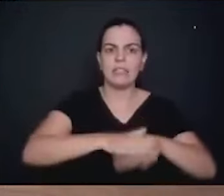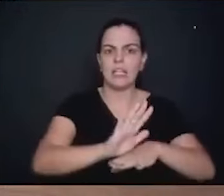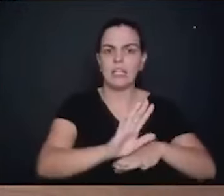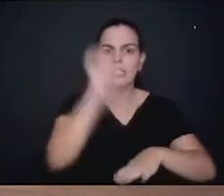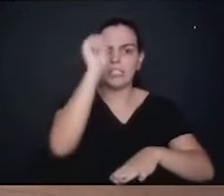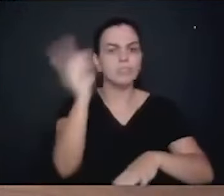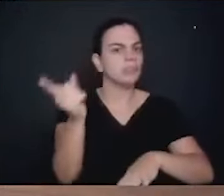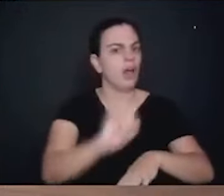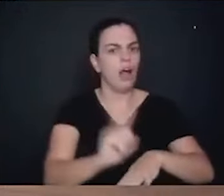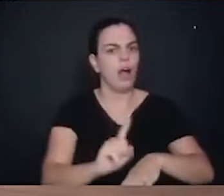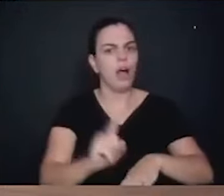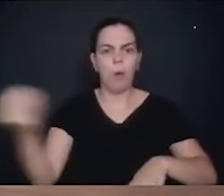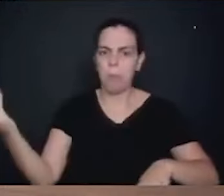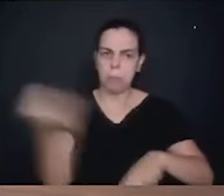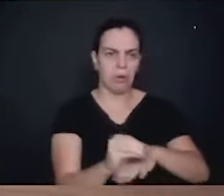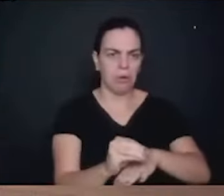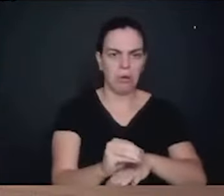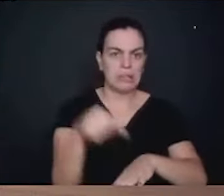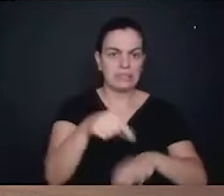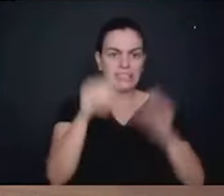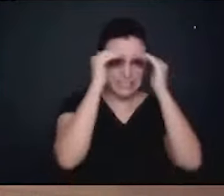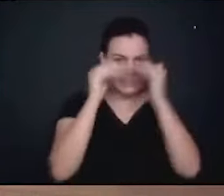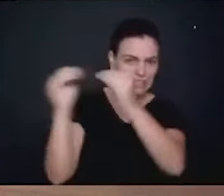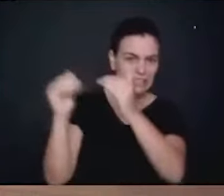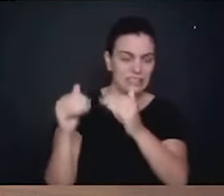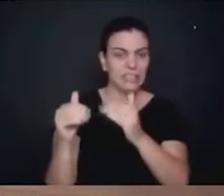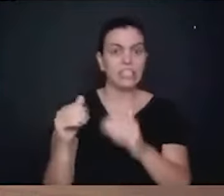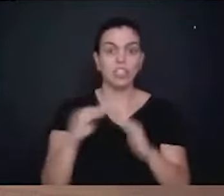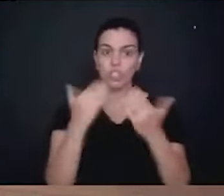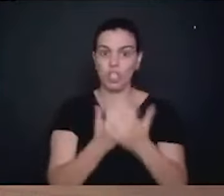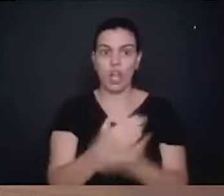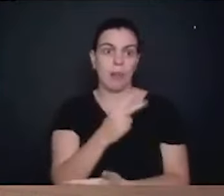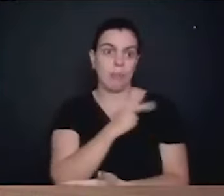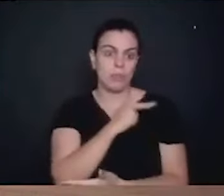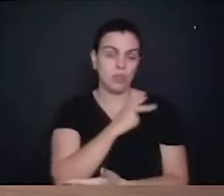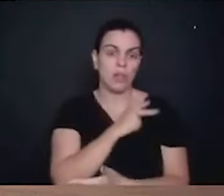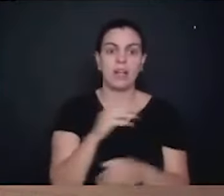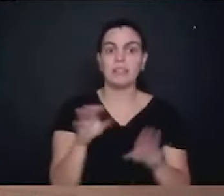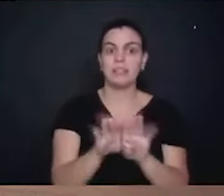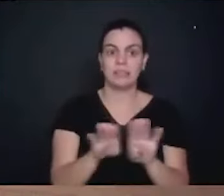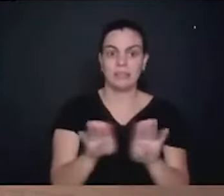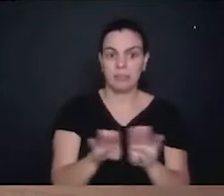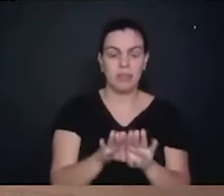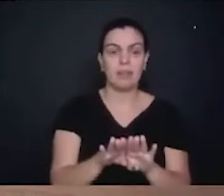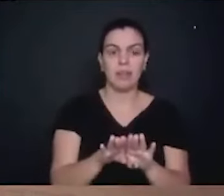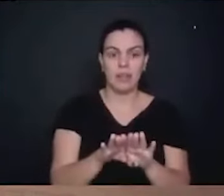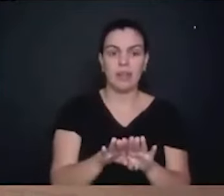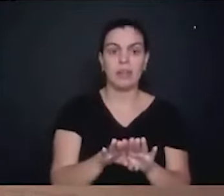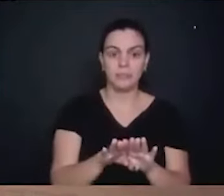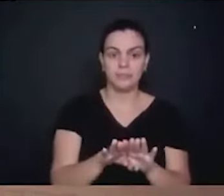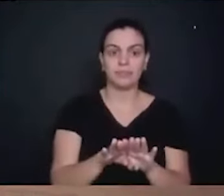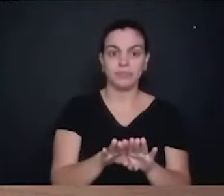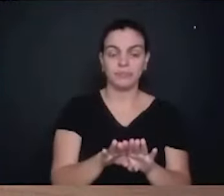proibir as escolas confessionais, as escolas particulares, interferir, vereador Tito Zeglin, inclusive nas escolas particulares do